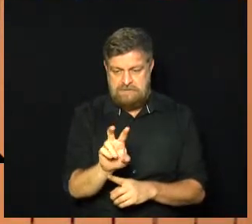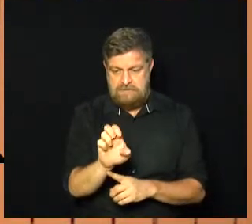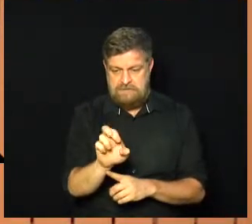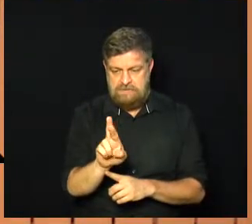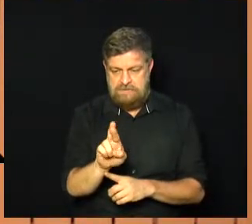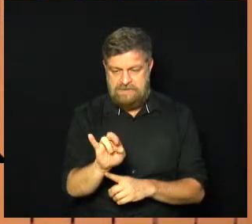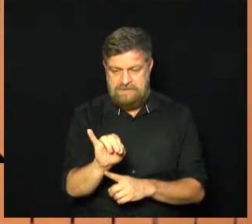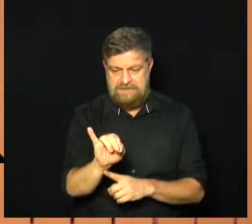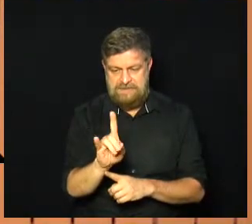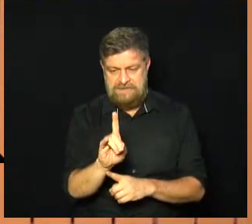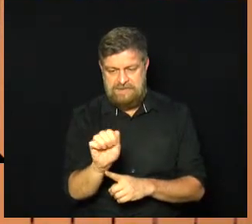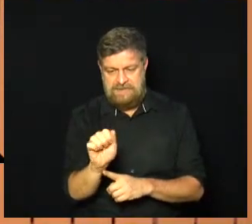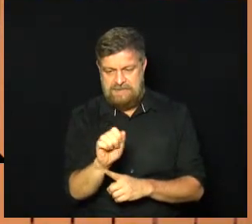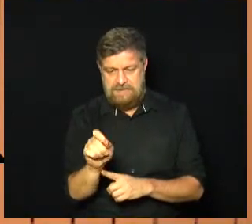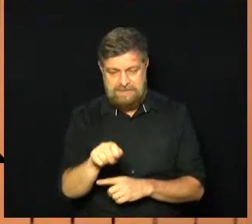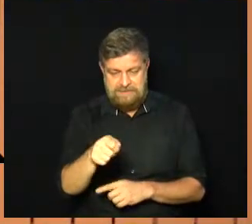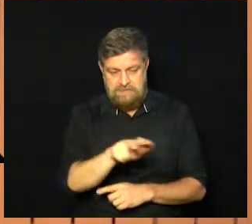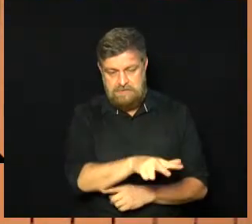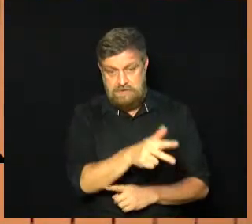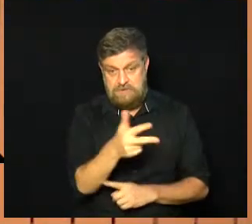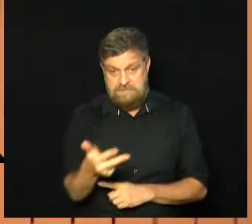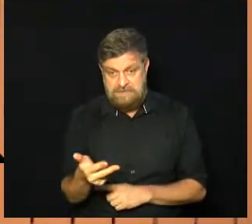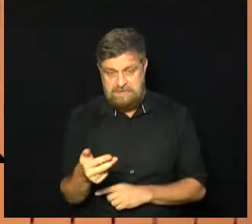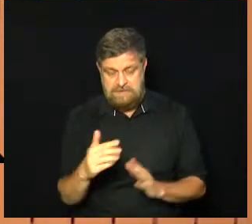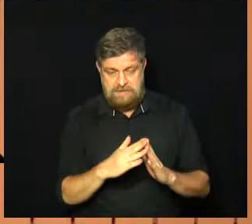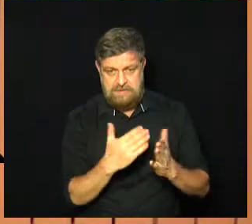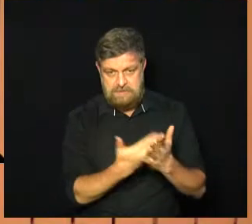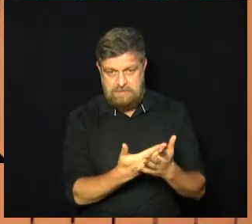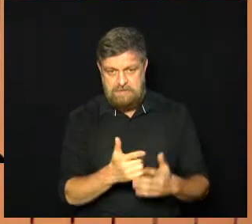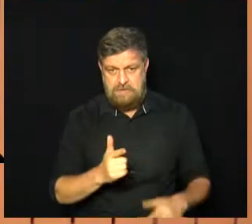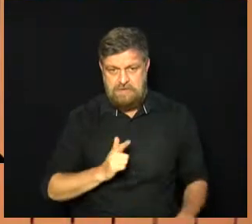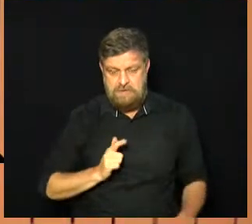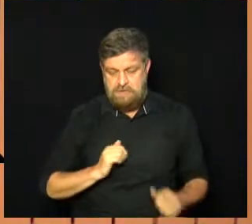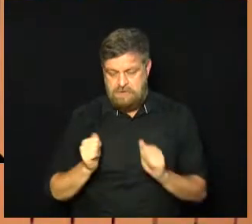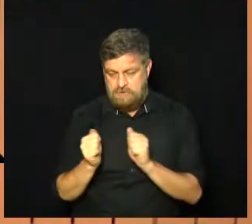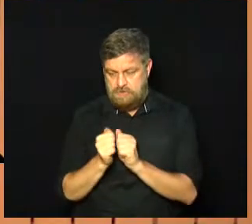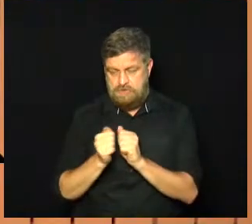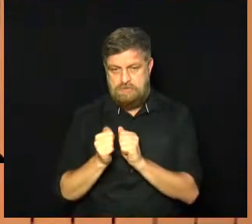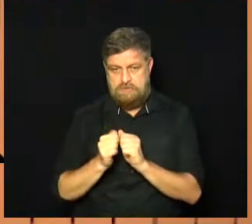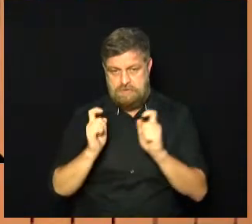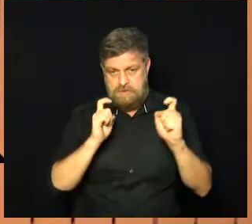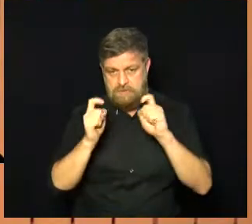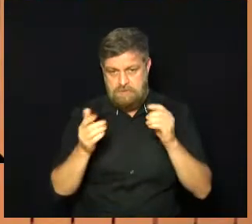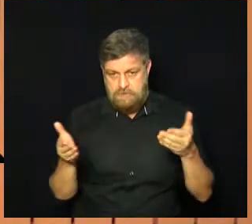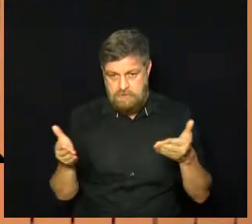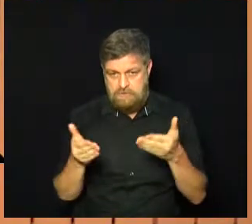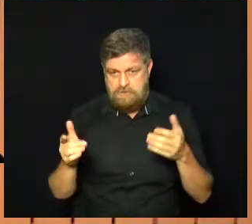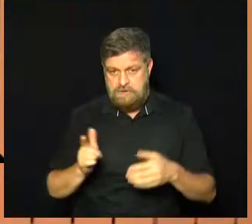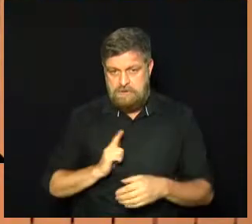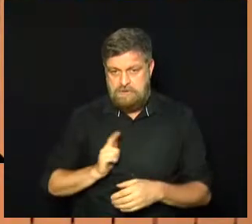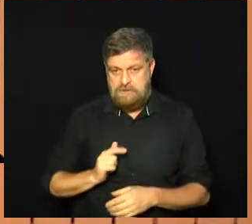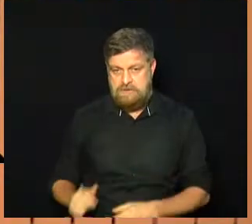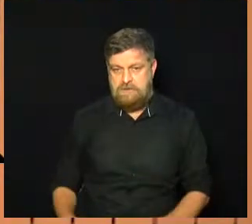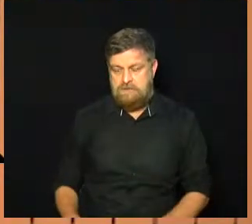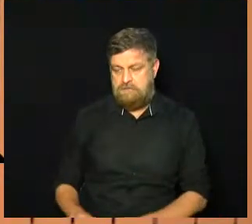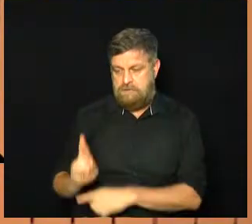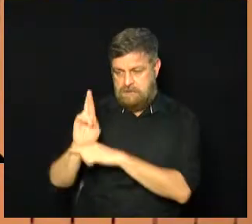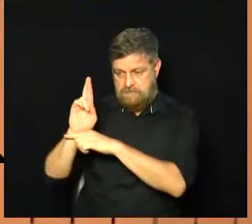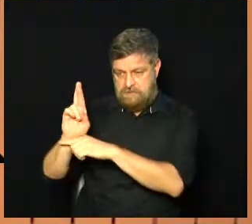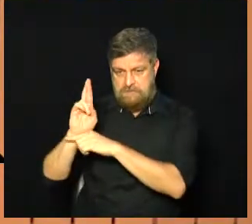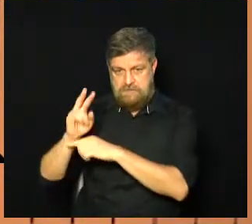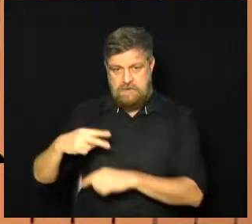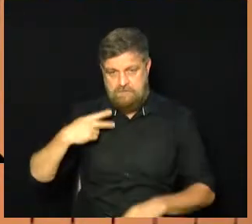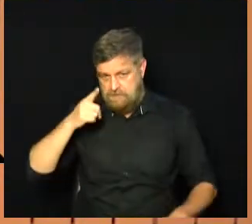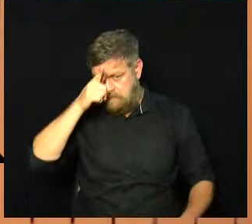essa pluralidade de pensamento. Chegou aqui conosco também para acompanhar a reunião o Carlos Siqueira, que é chefe de gabinete do vereador